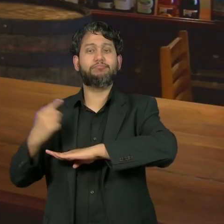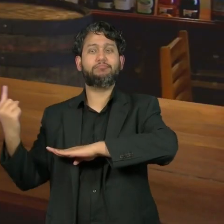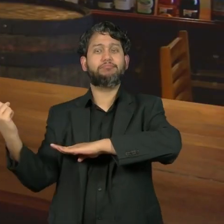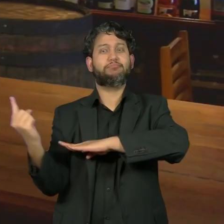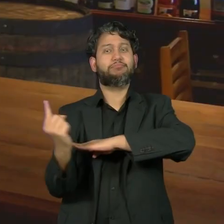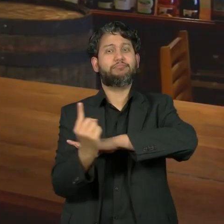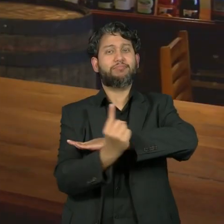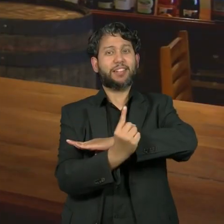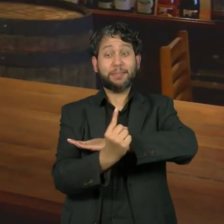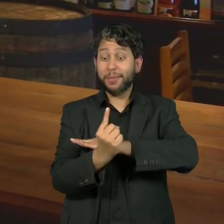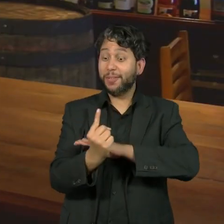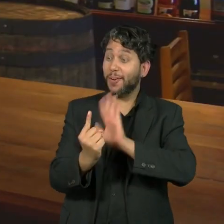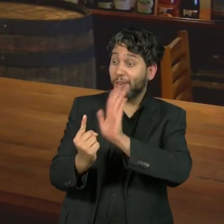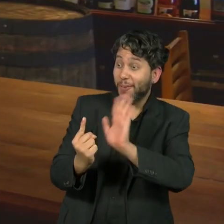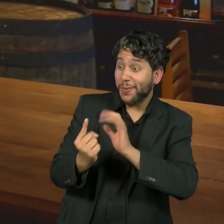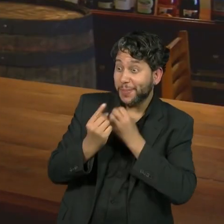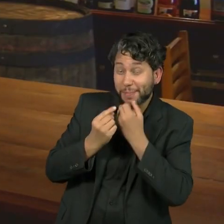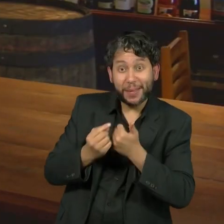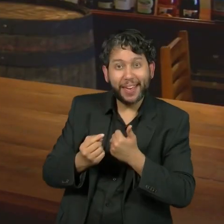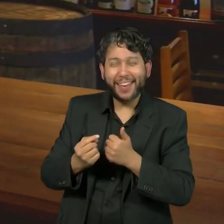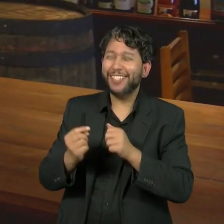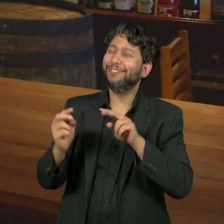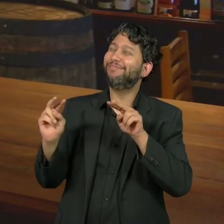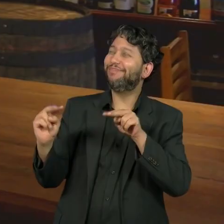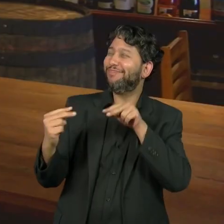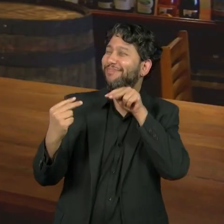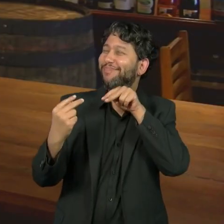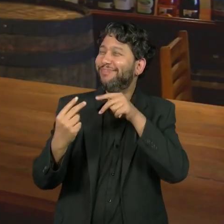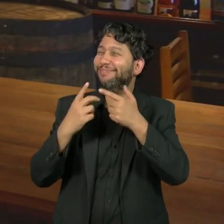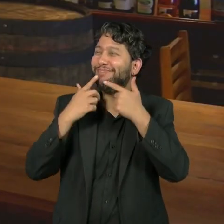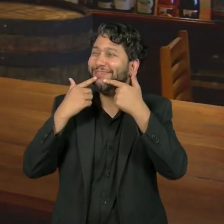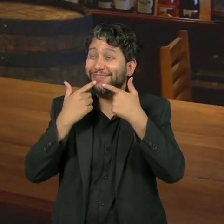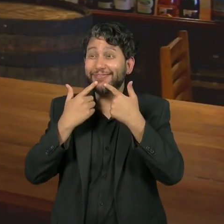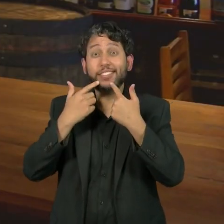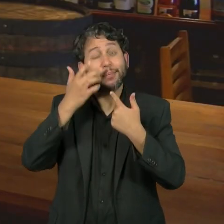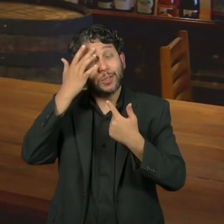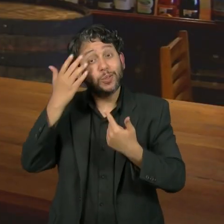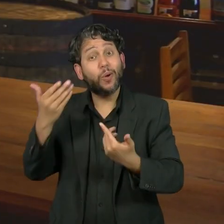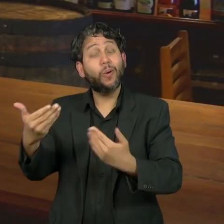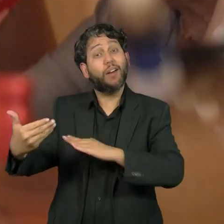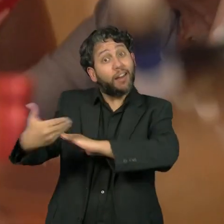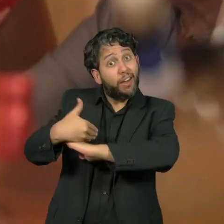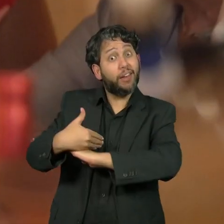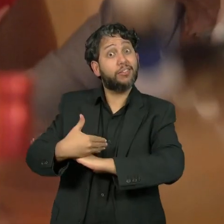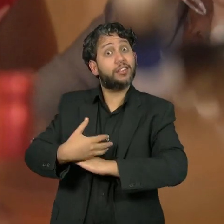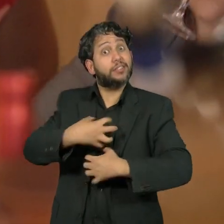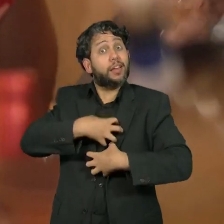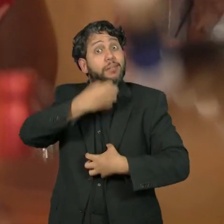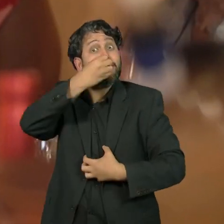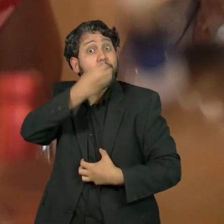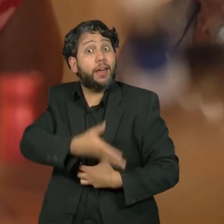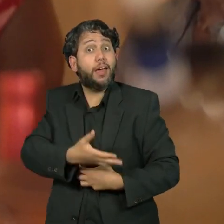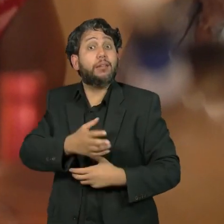assim, eu tento acolher pelo menos com um olhar, um sorriso, para ela se sentir convidada a entrar.